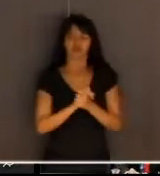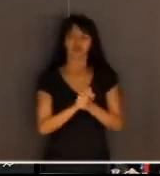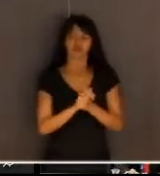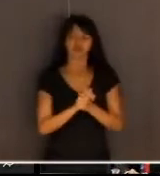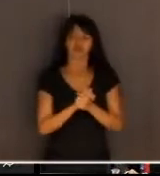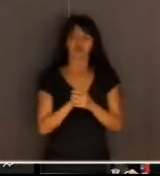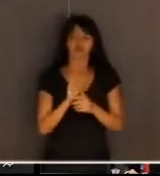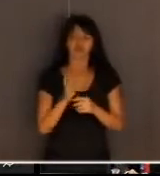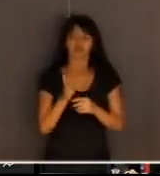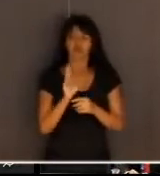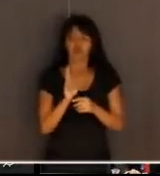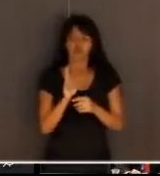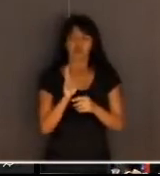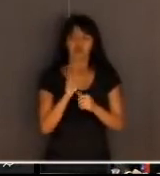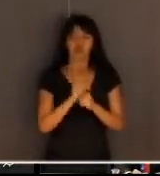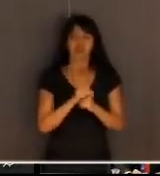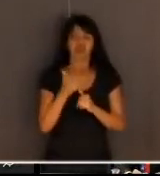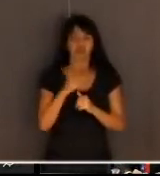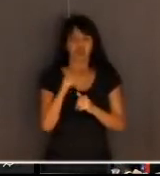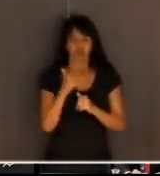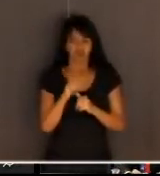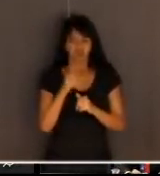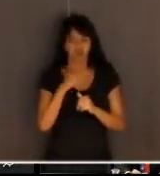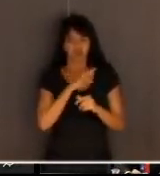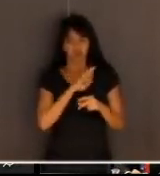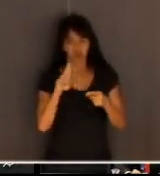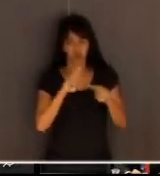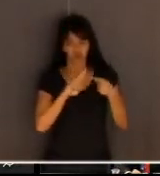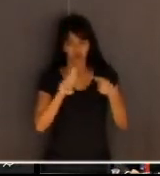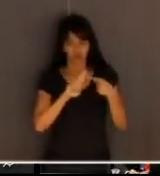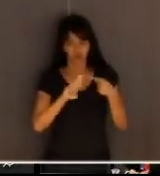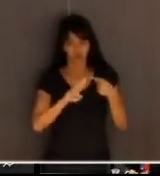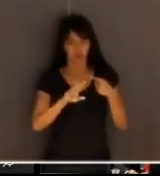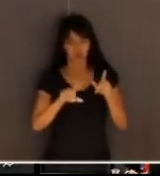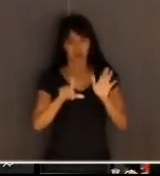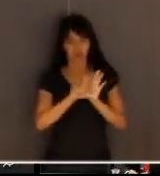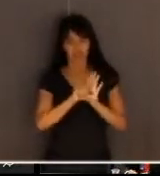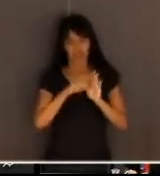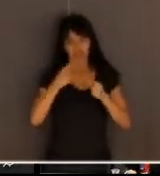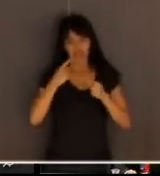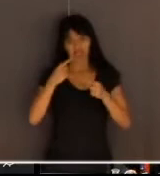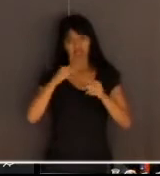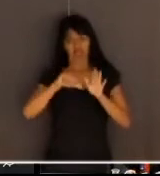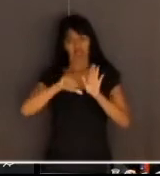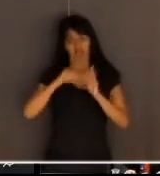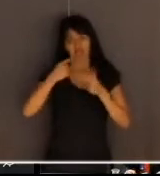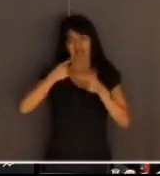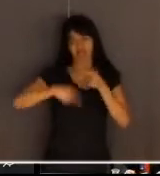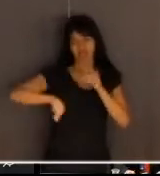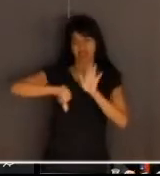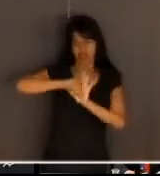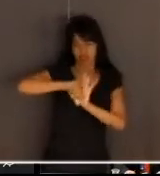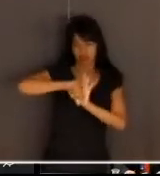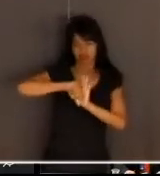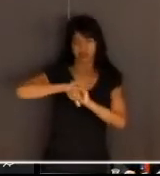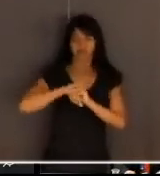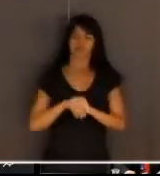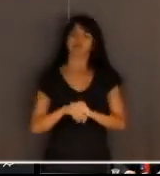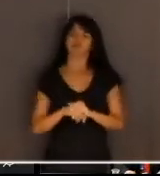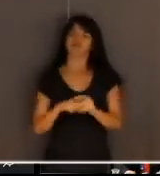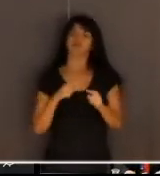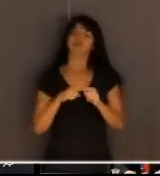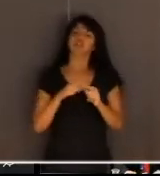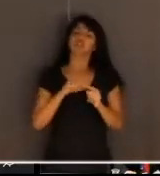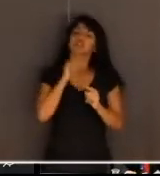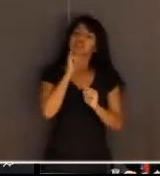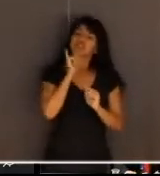chamar de lei anticrime, com todas as críticas a essa denominação. A primeira, cadeia de